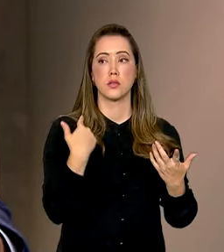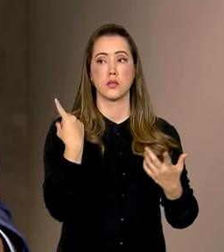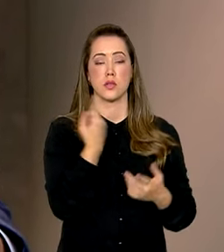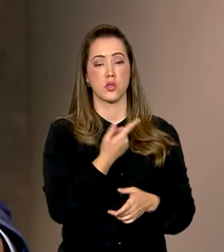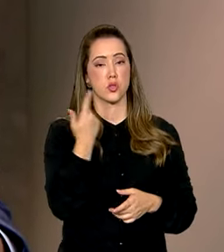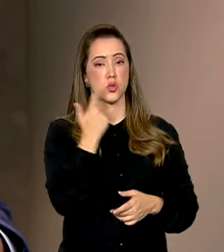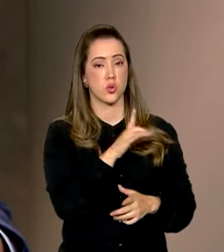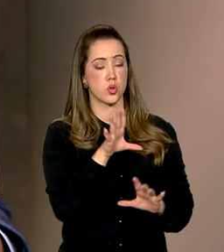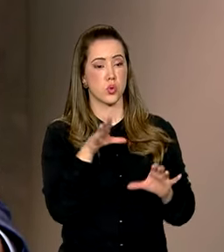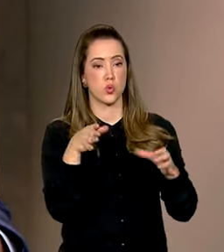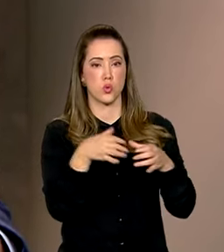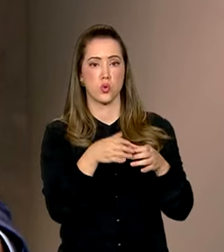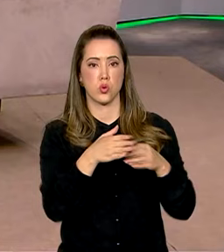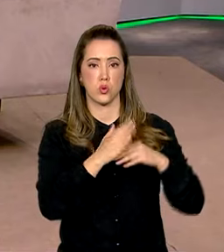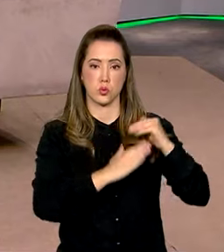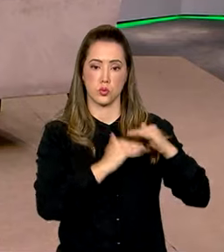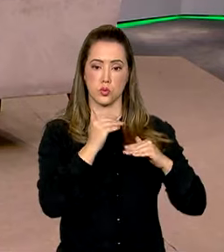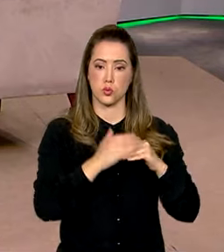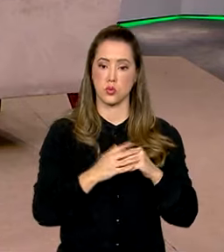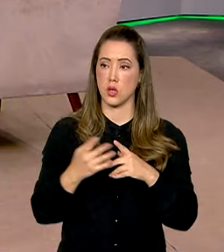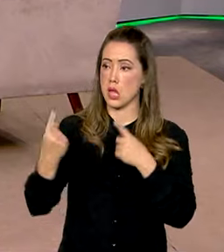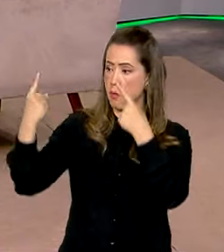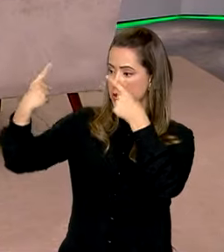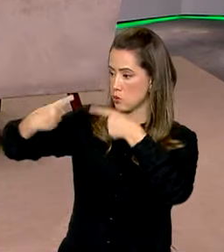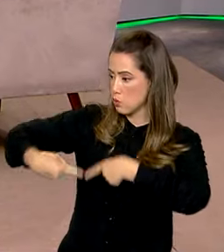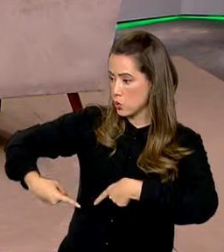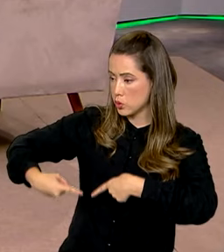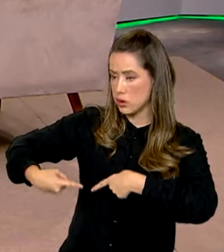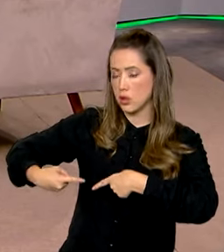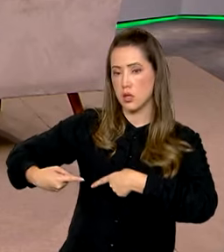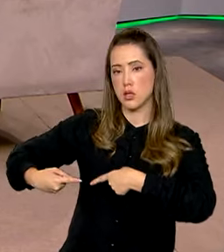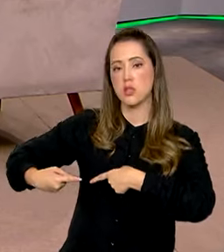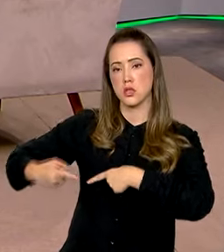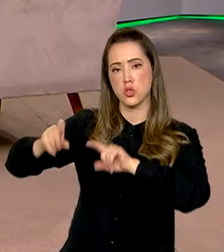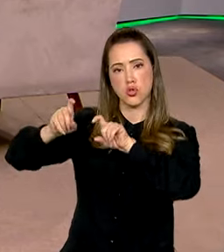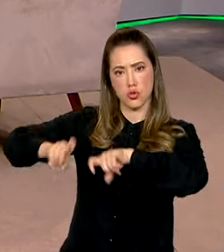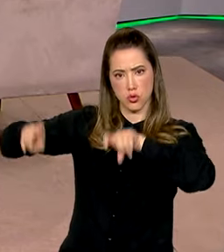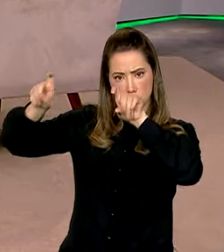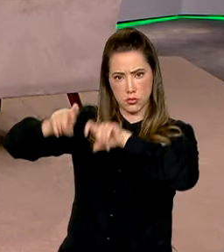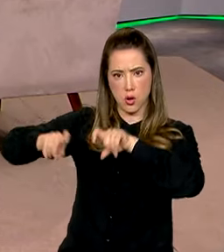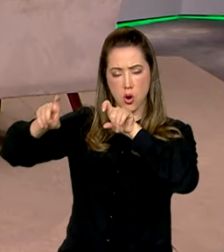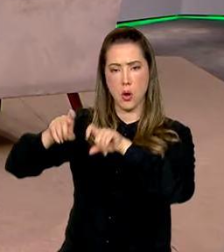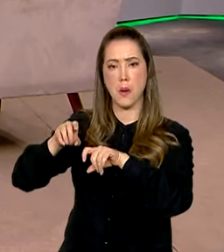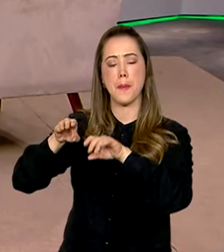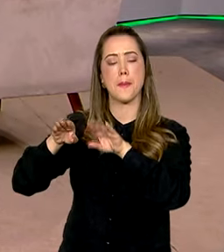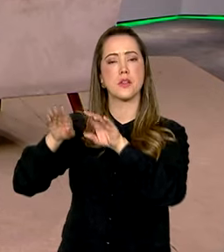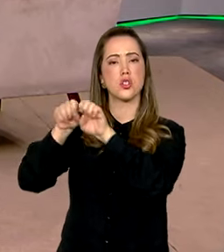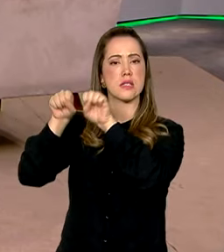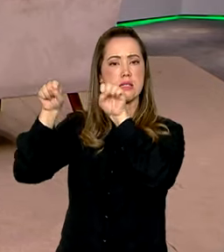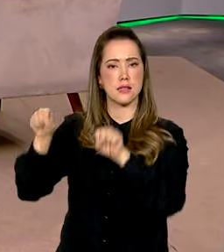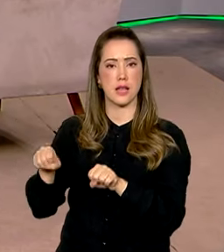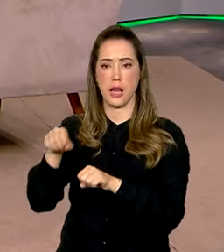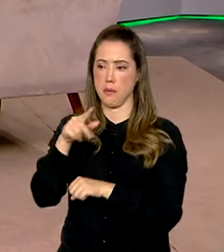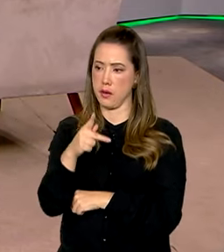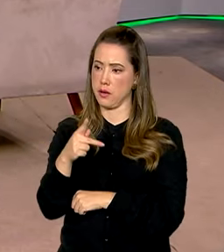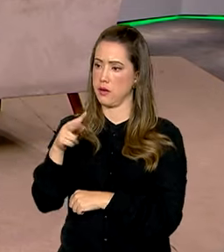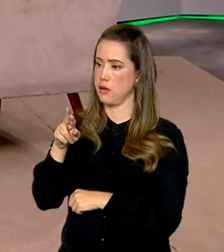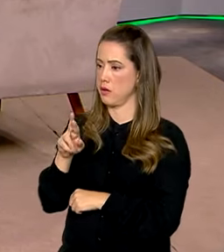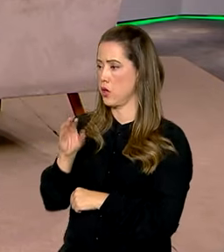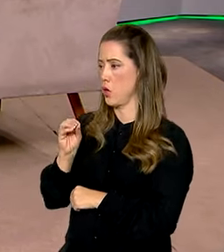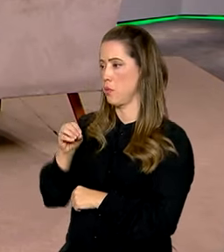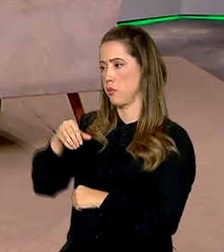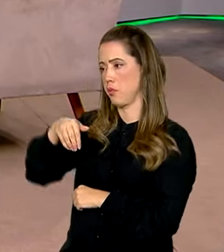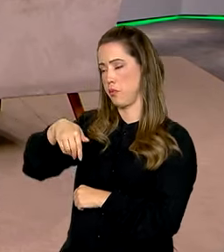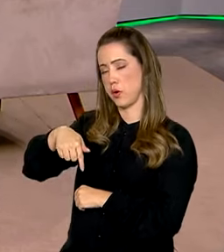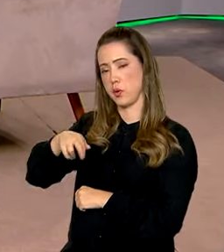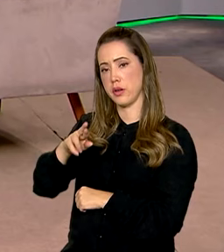de desenvolvedores. É uma maratona de programadores. Uma maratona de programação, exatamente. E o mais importante, tivemos grande participação